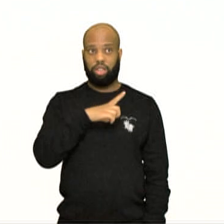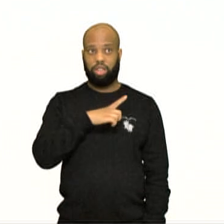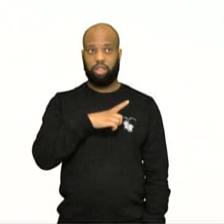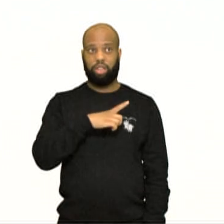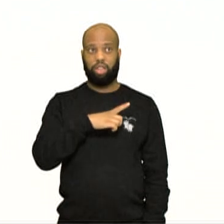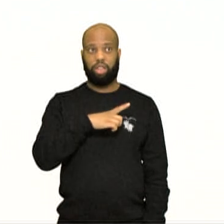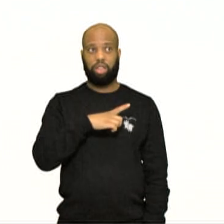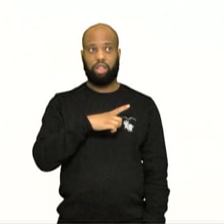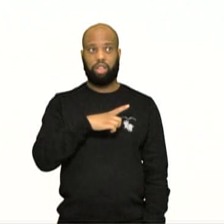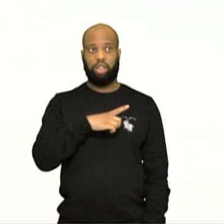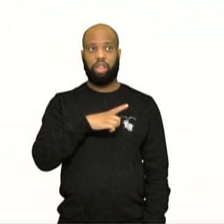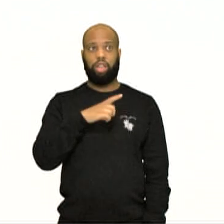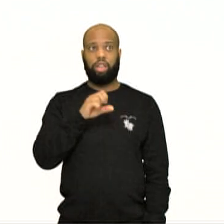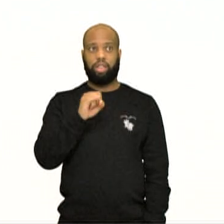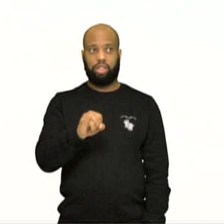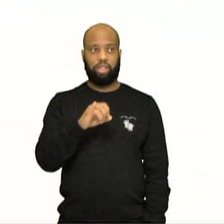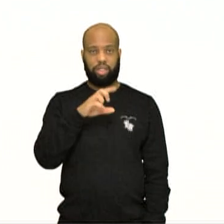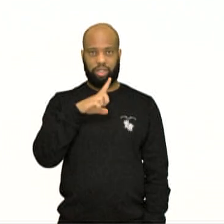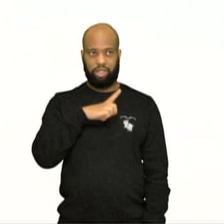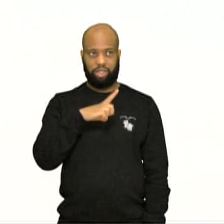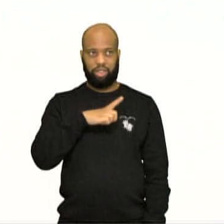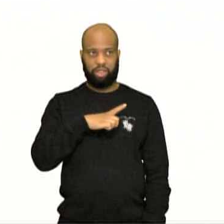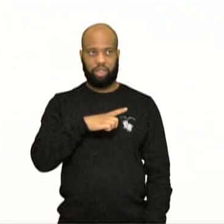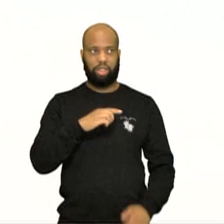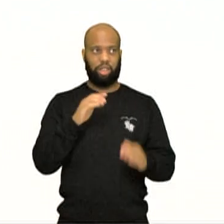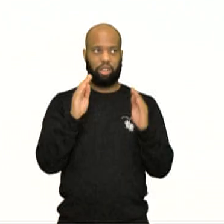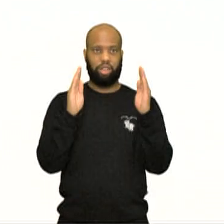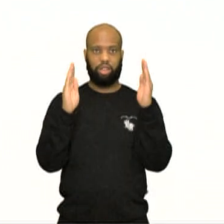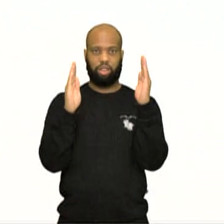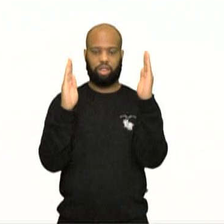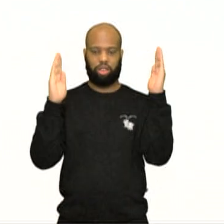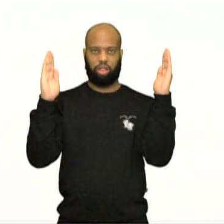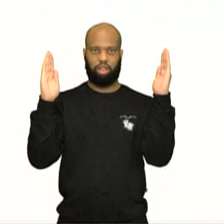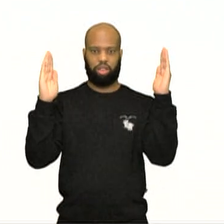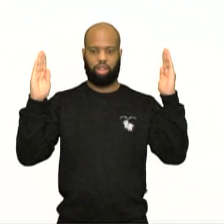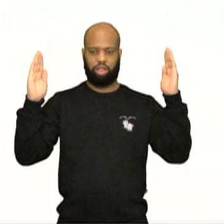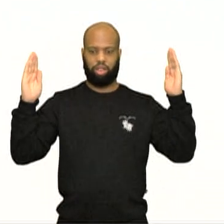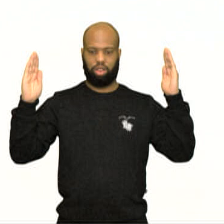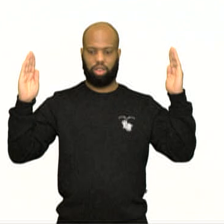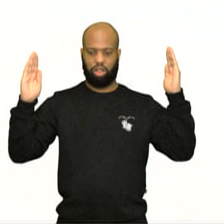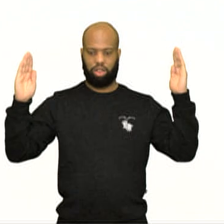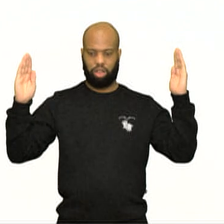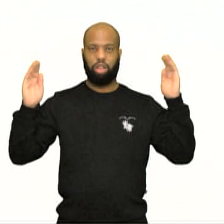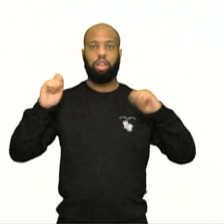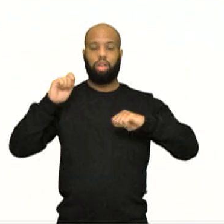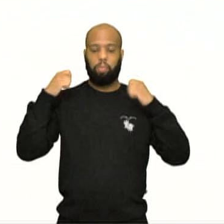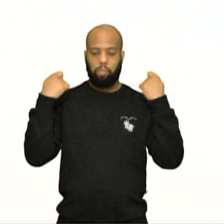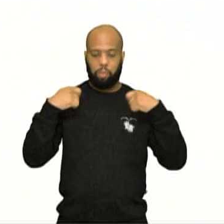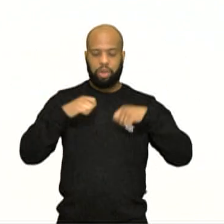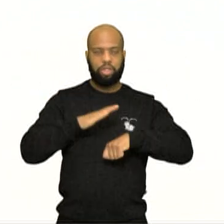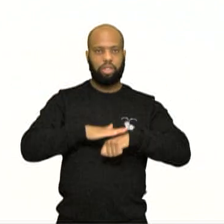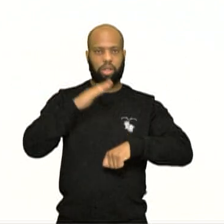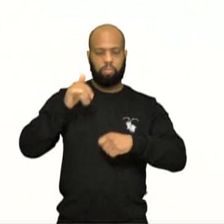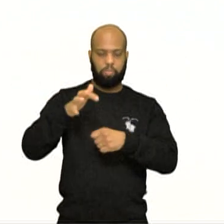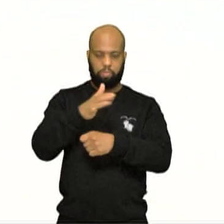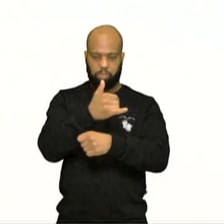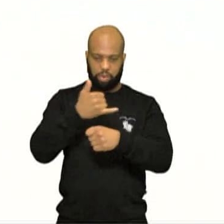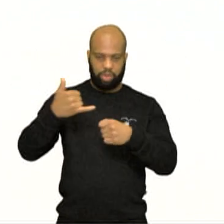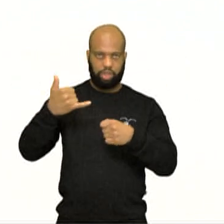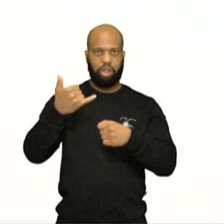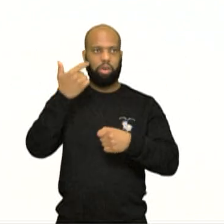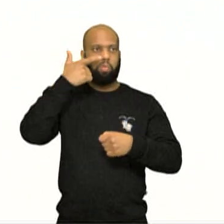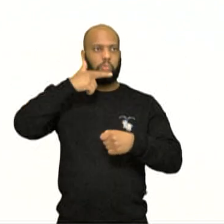quanto mais Faradays por metro, quer dizer que mais capacitância por metro, mais carga eu preciso para transferir, para